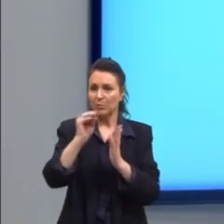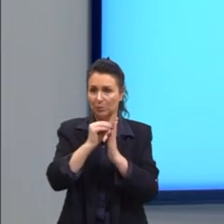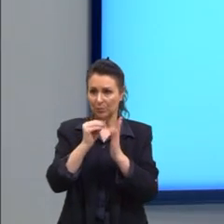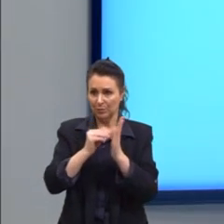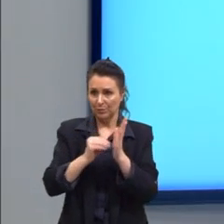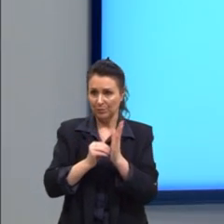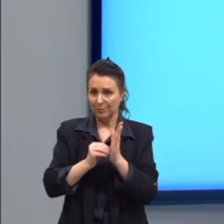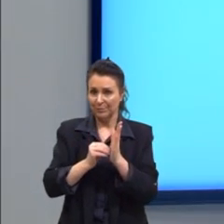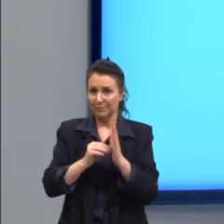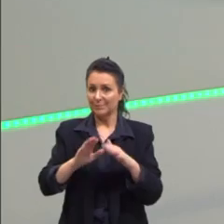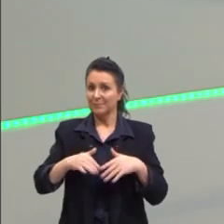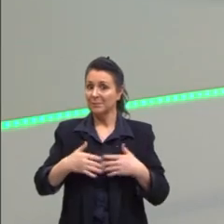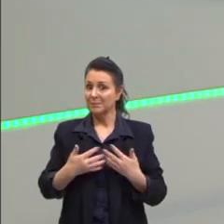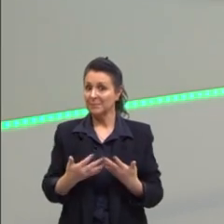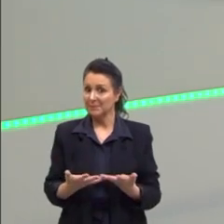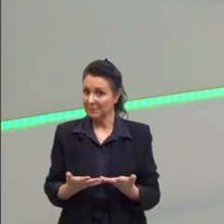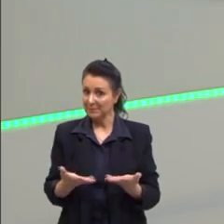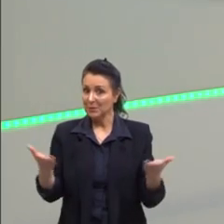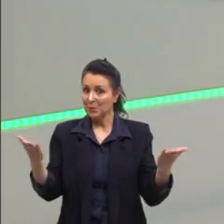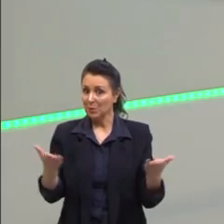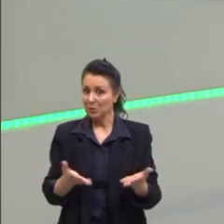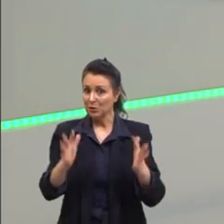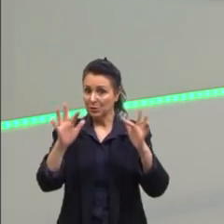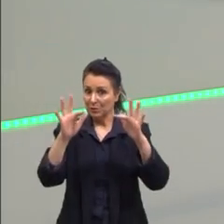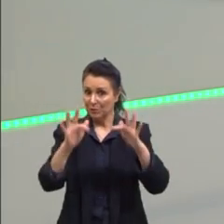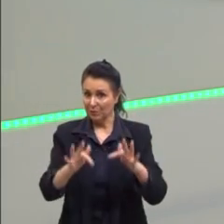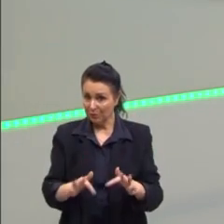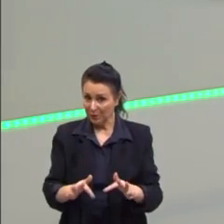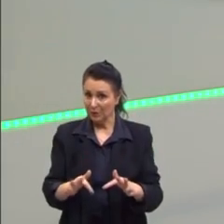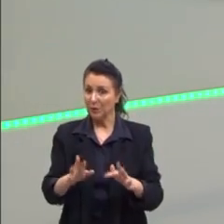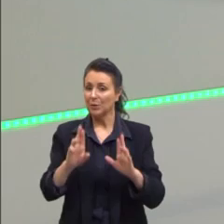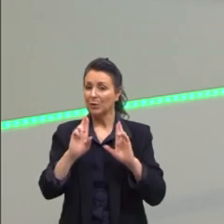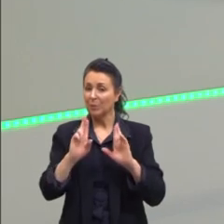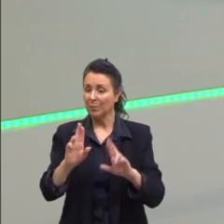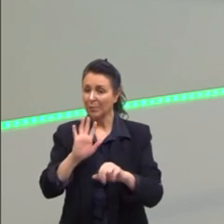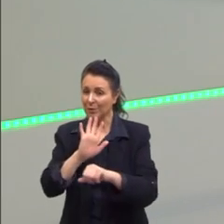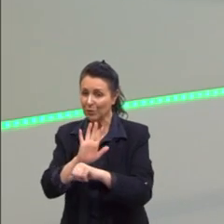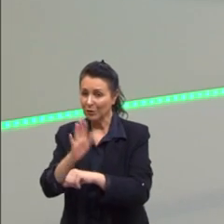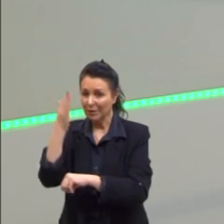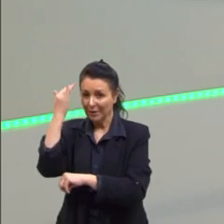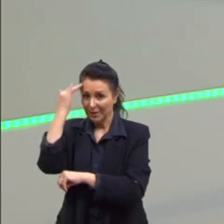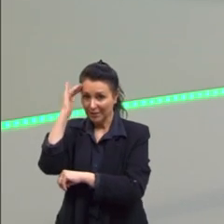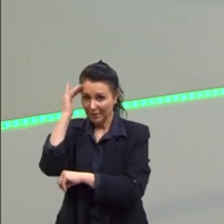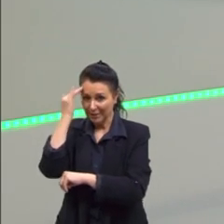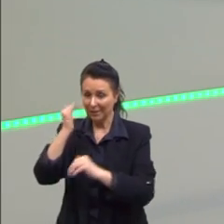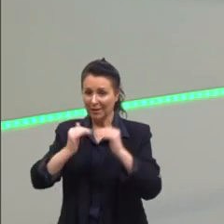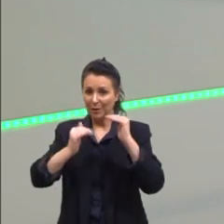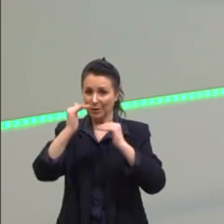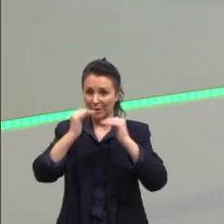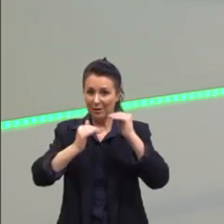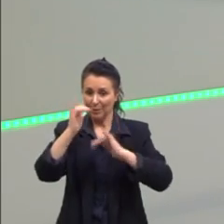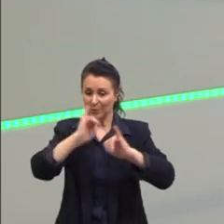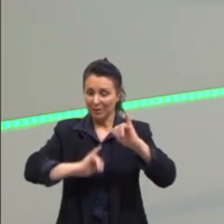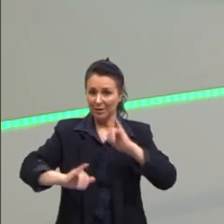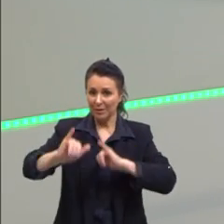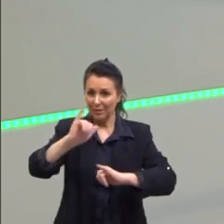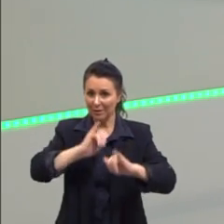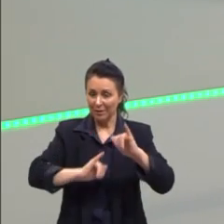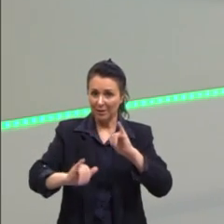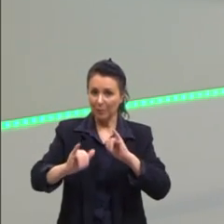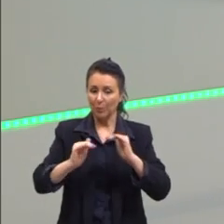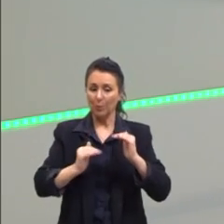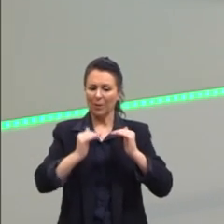então e por hoje era isso eu espero que tenha ajudado vocês a entender um pouquinho o que que é o equilíbrio químico né